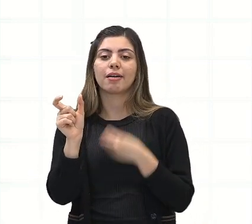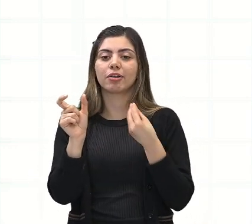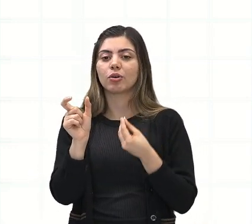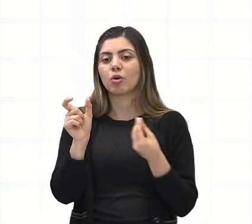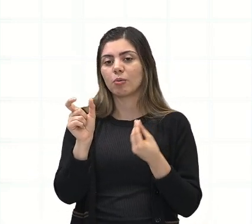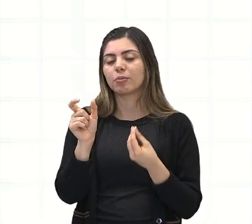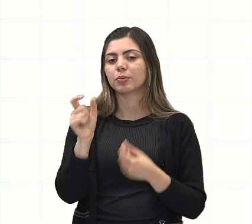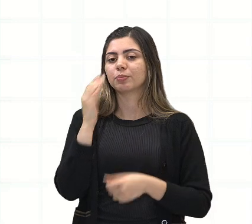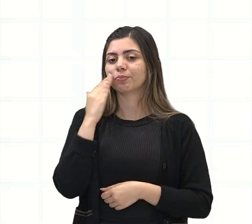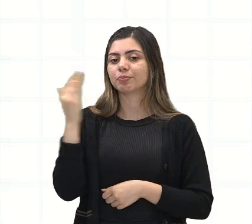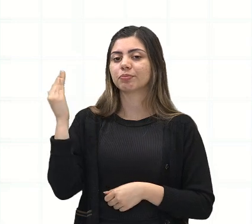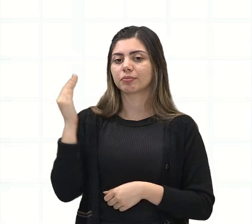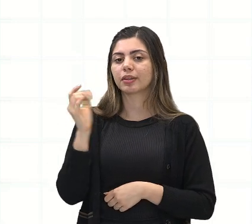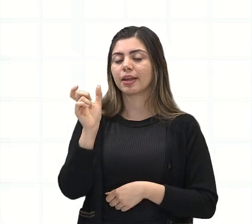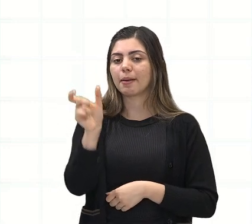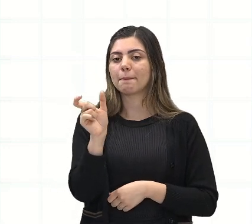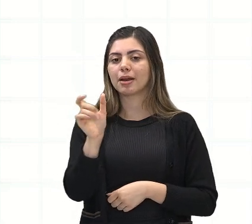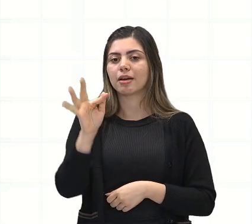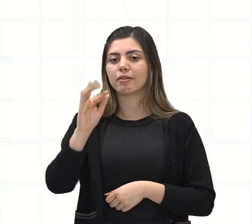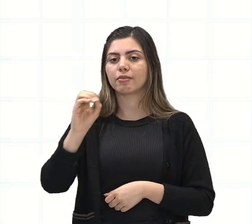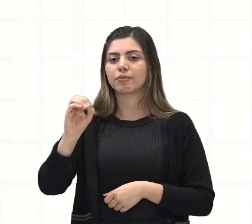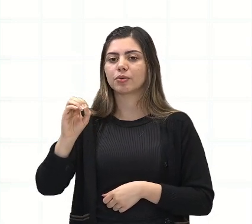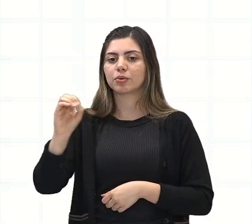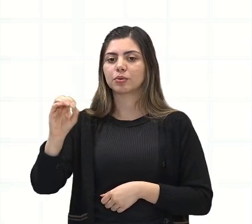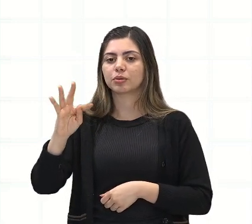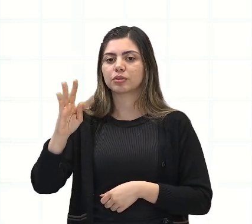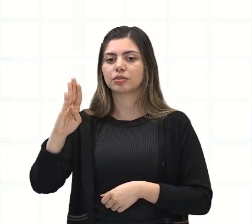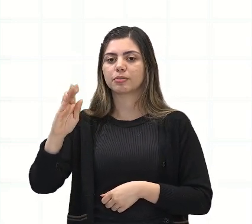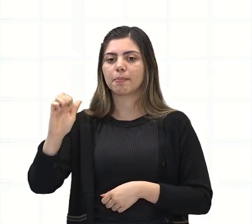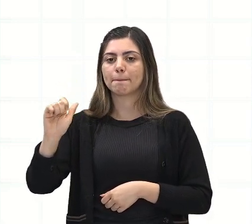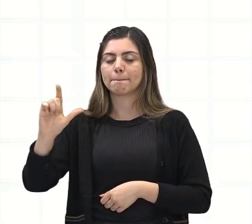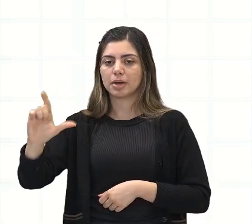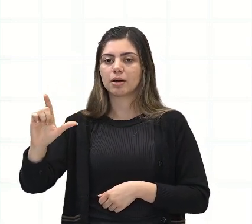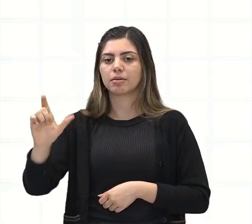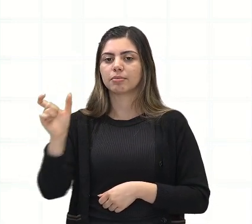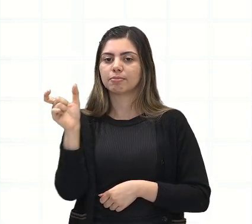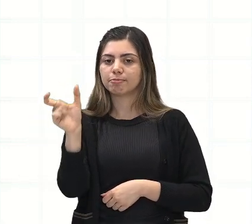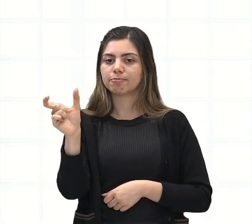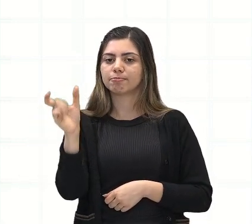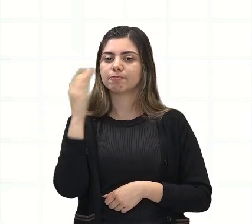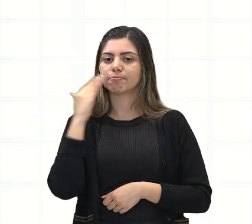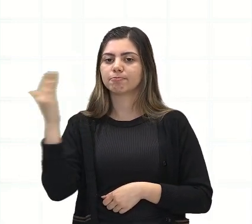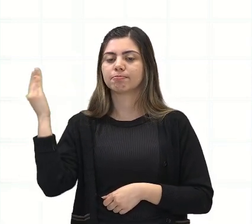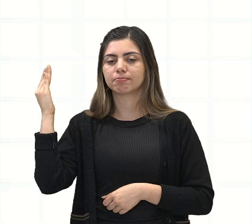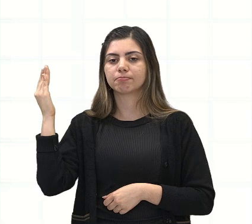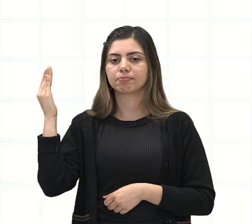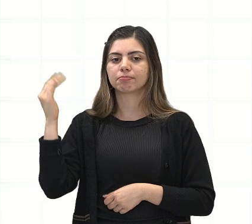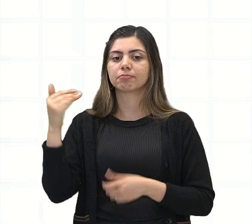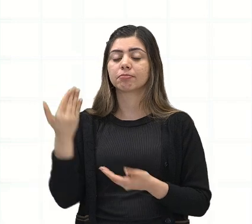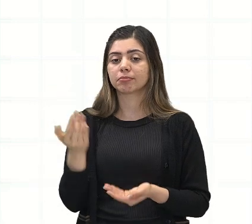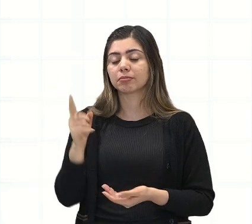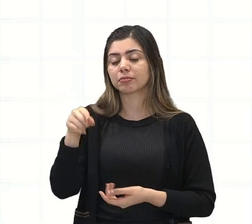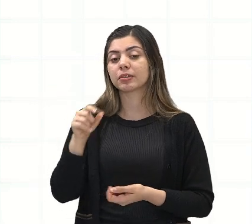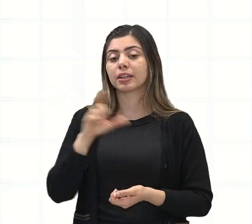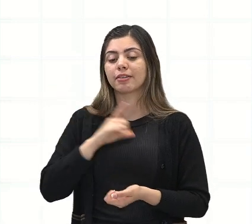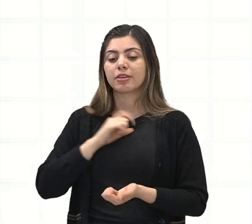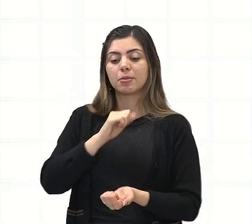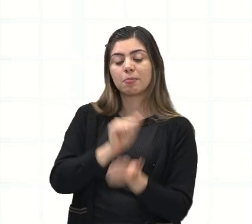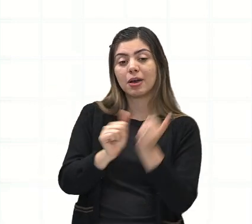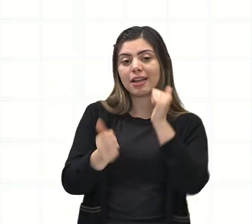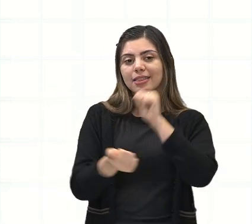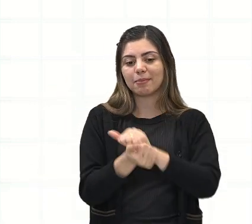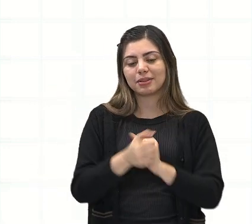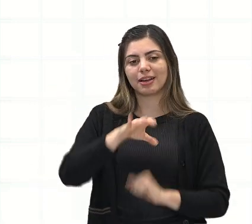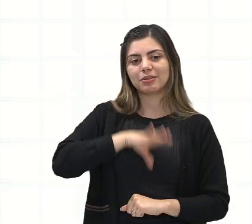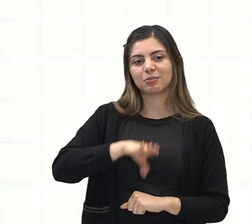mas futebol é essa palavra que veio do inglês, da palavra football. Foi adaptada para futebol